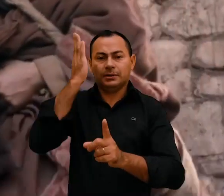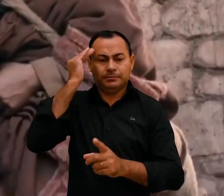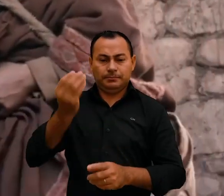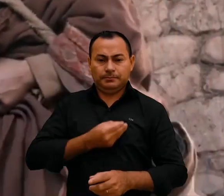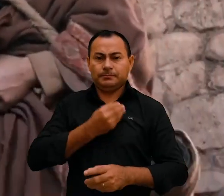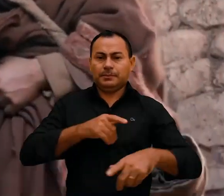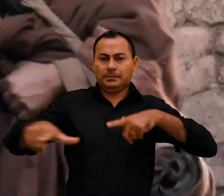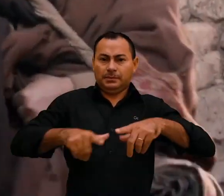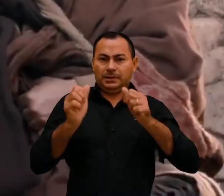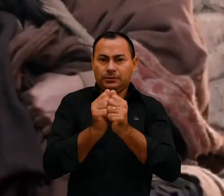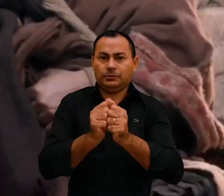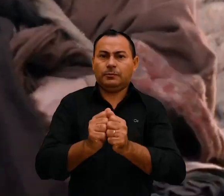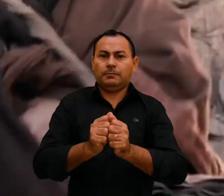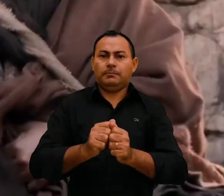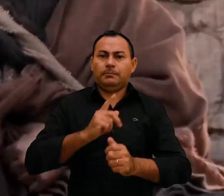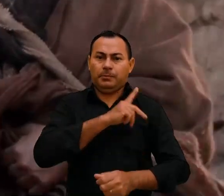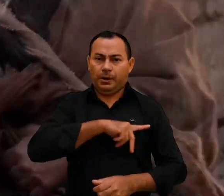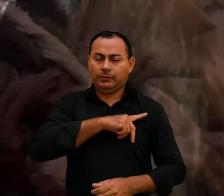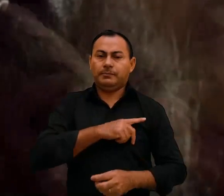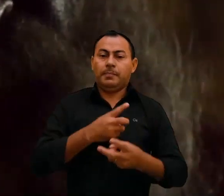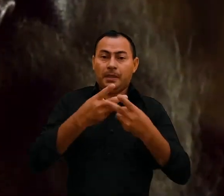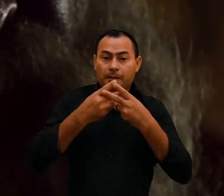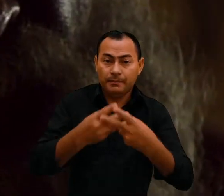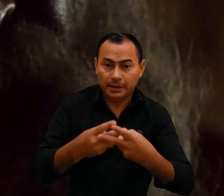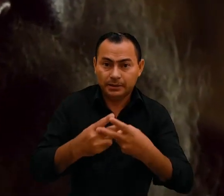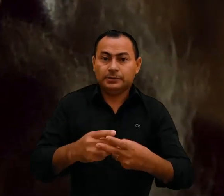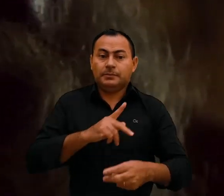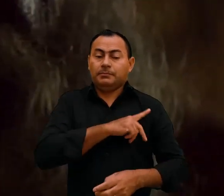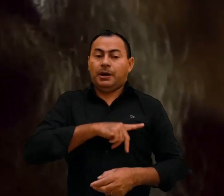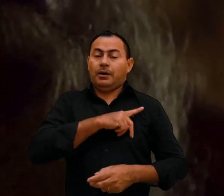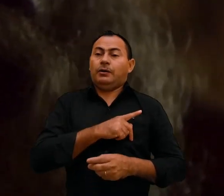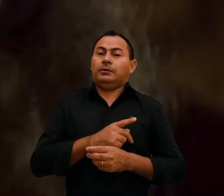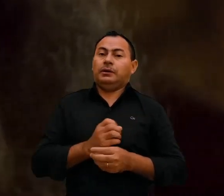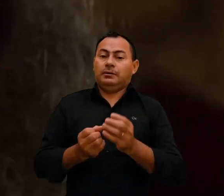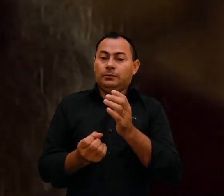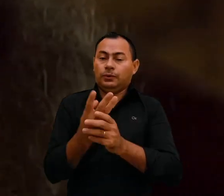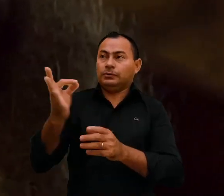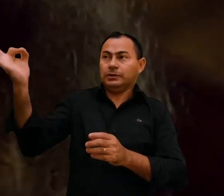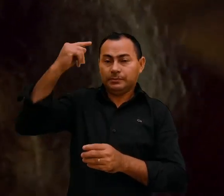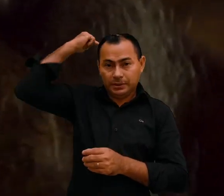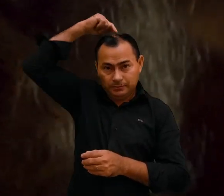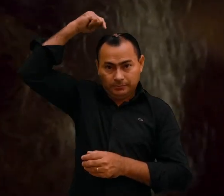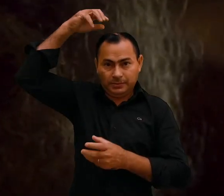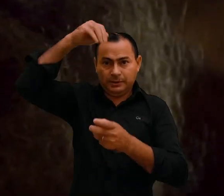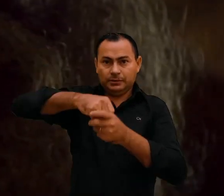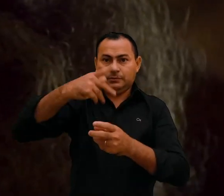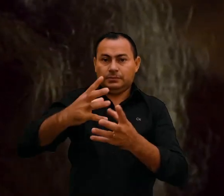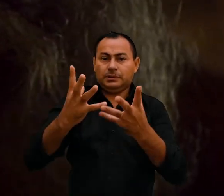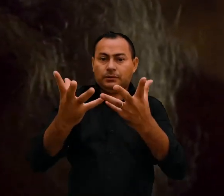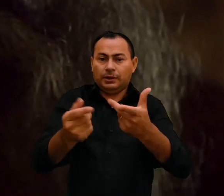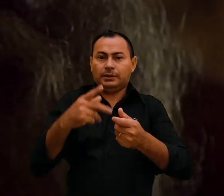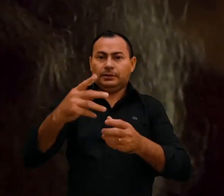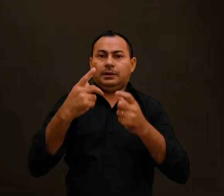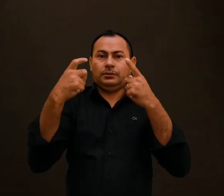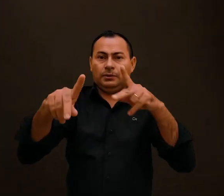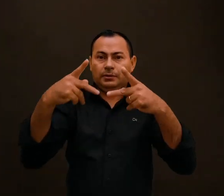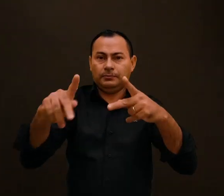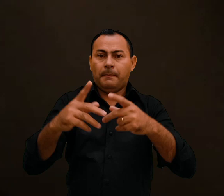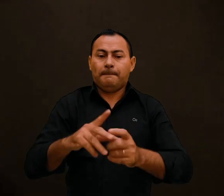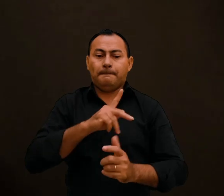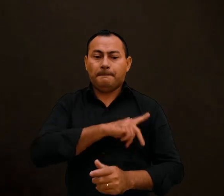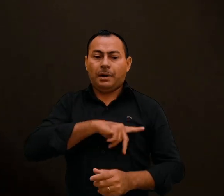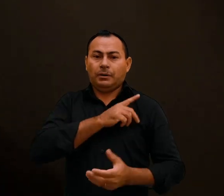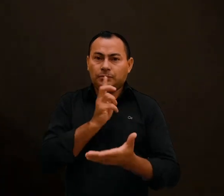sabia disso porque ele tinha vivido e trabalhado com Paulo a paciência de Paulo era fruto do espírito não fazia parte das suas qualidades